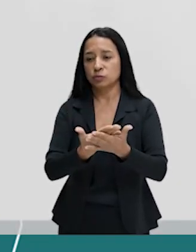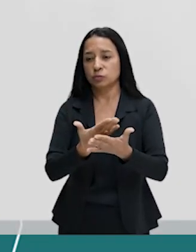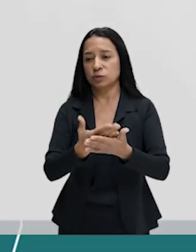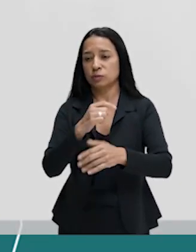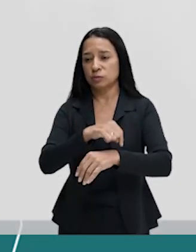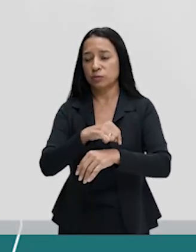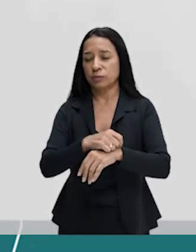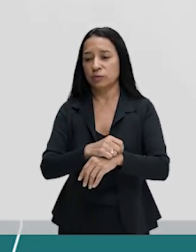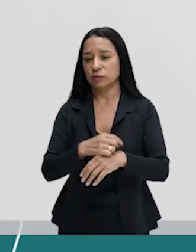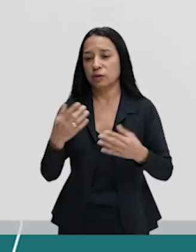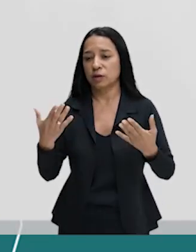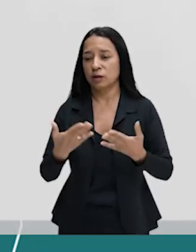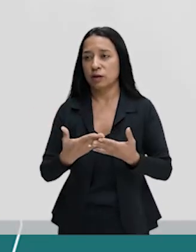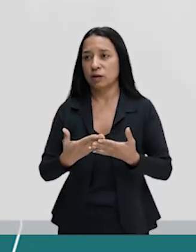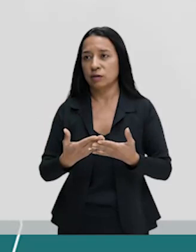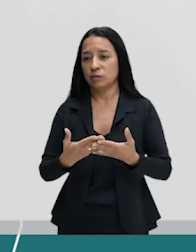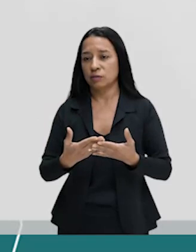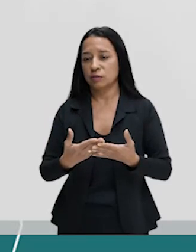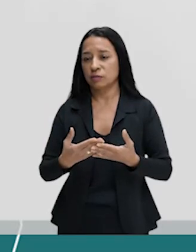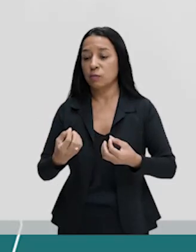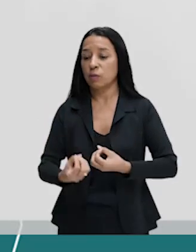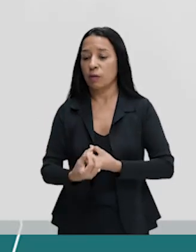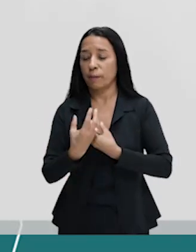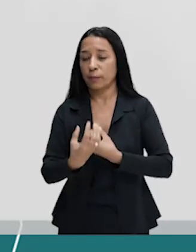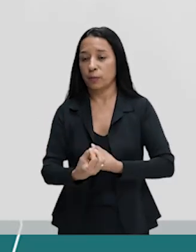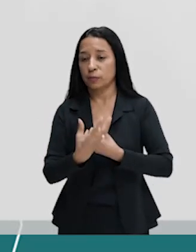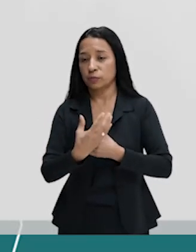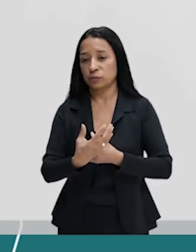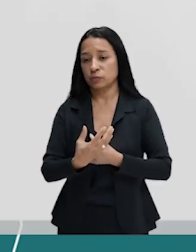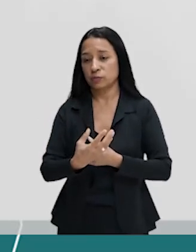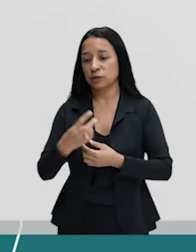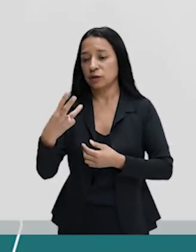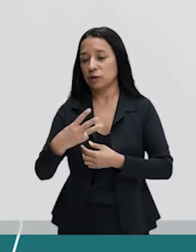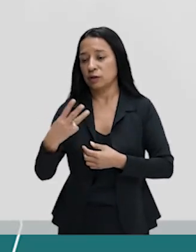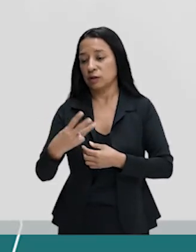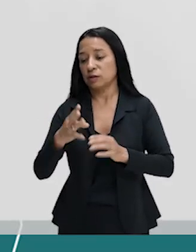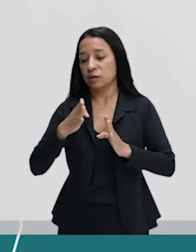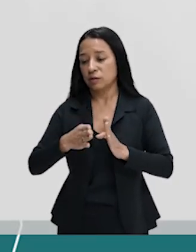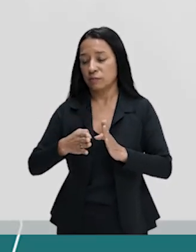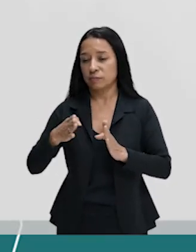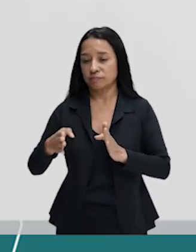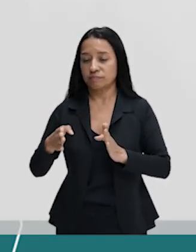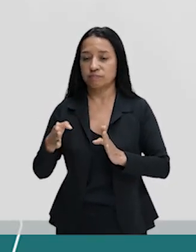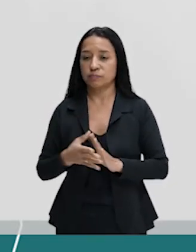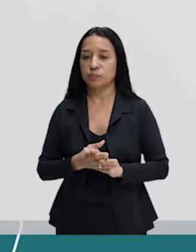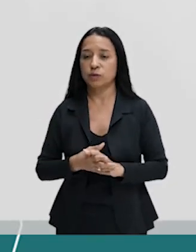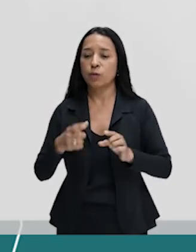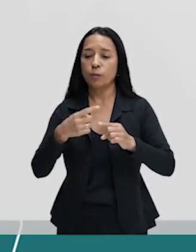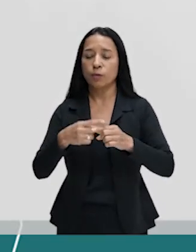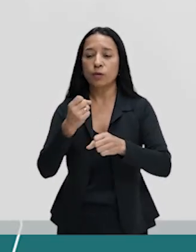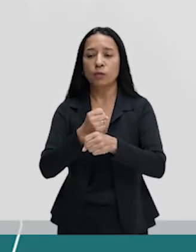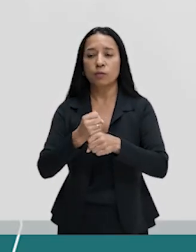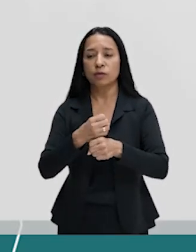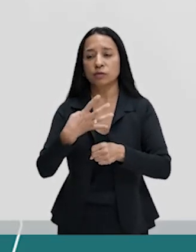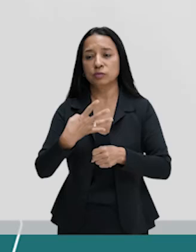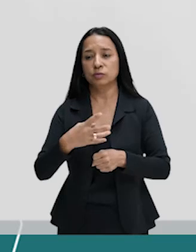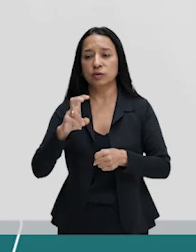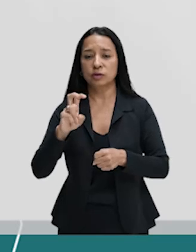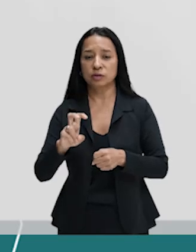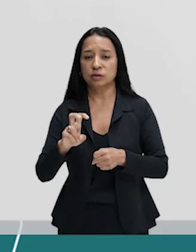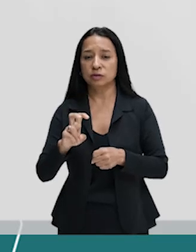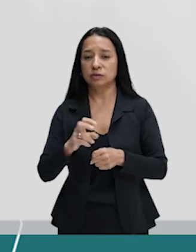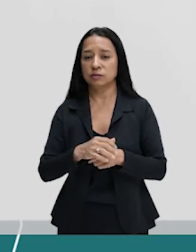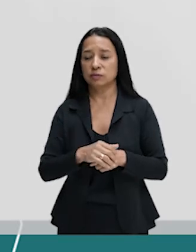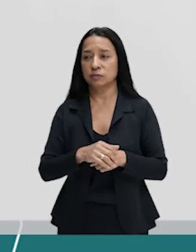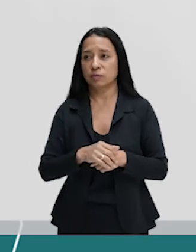momentos, agora nós vamos para as produções dessa época aí na terceira fase. Porque o ano de 45 assinala o